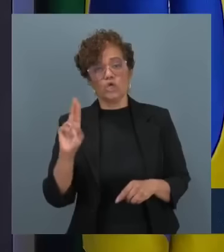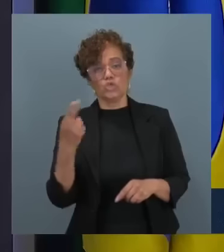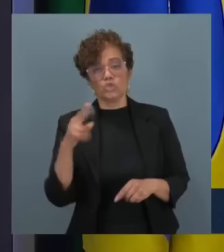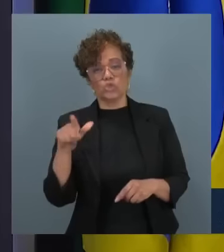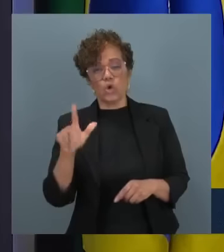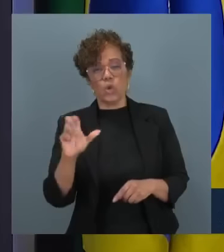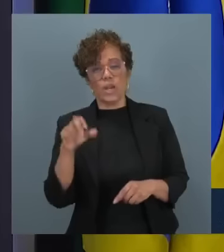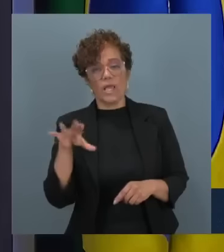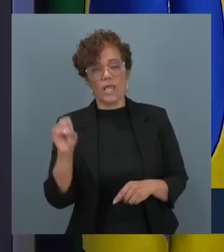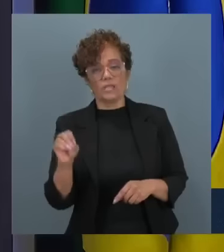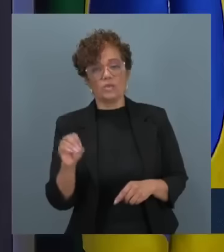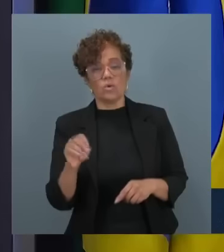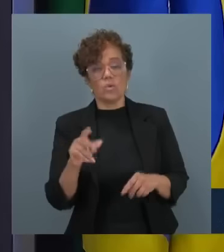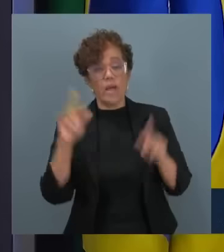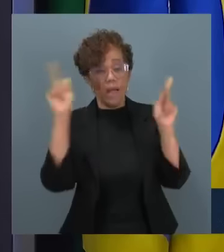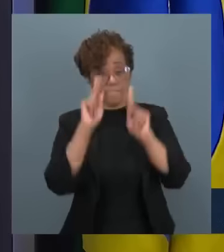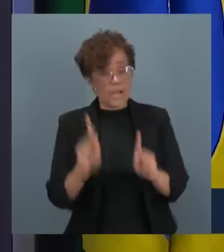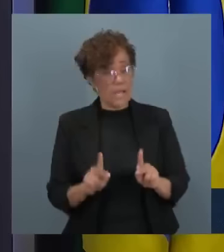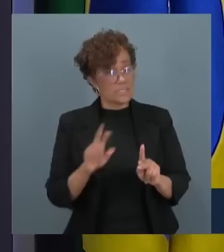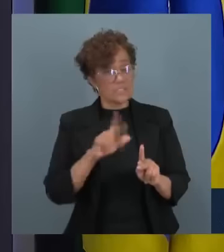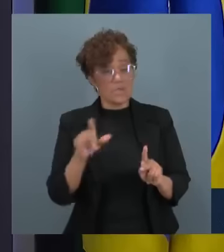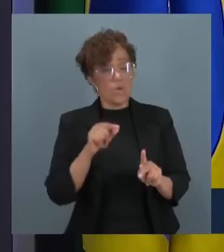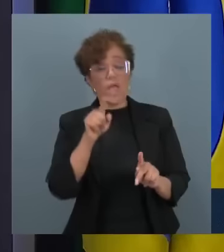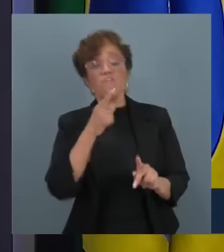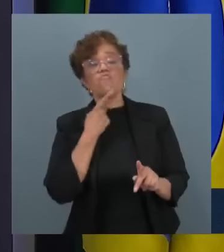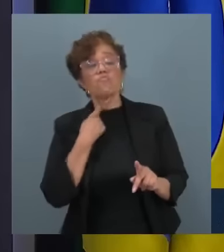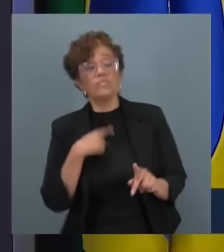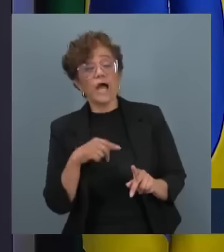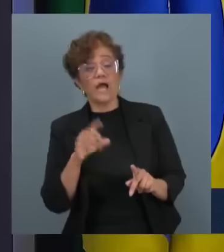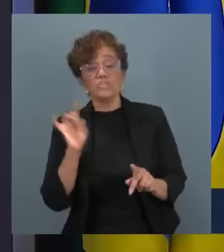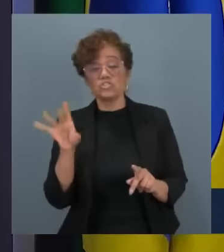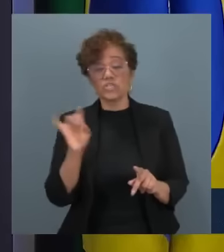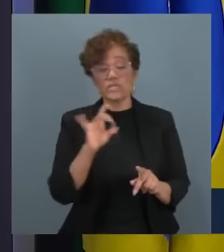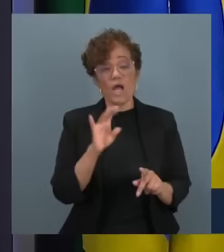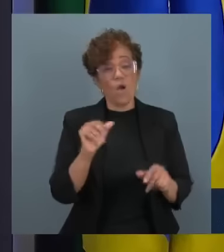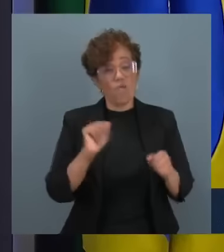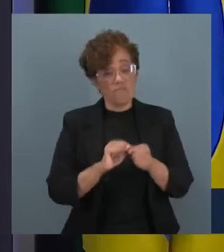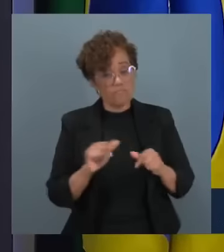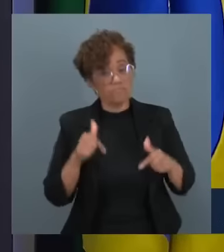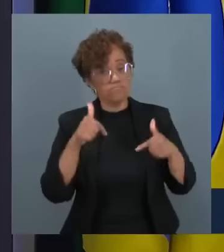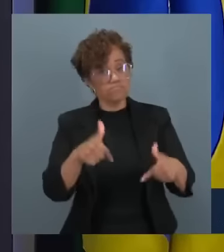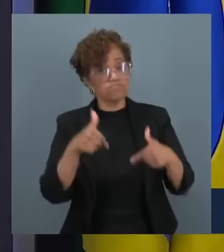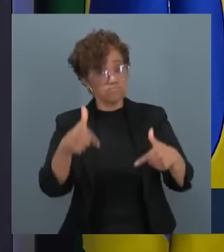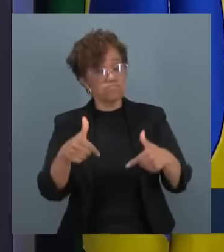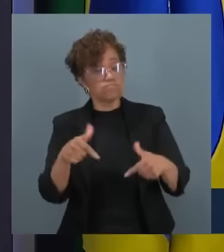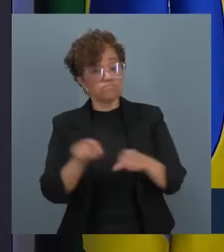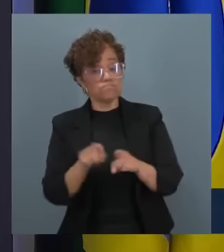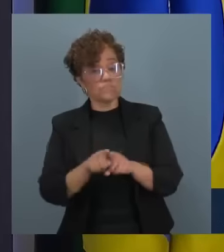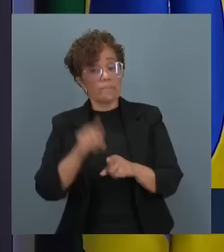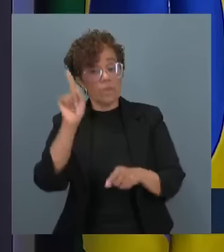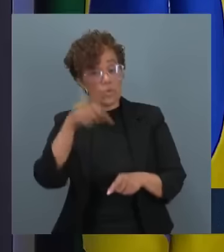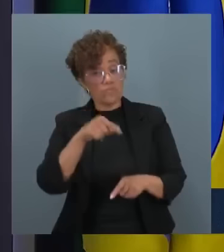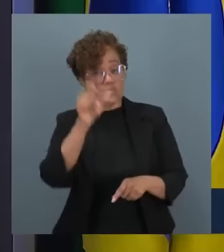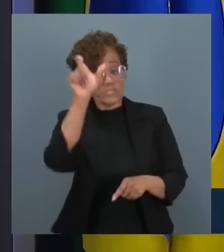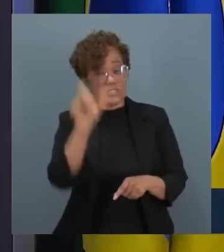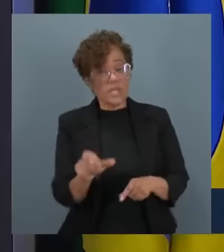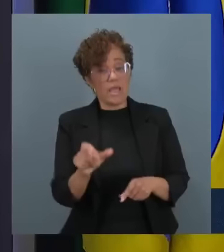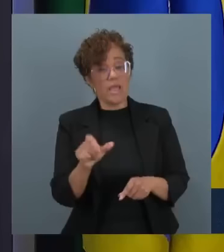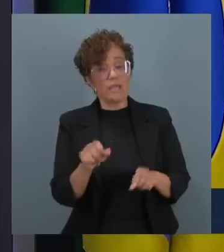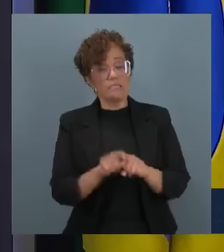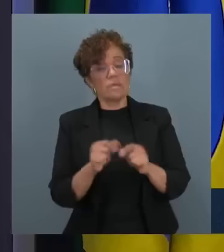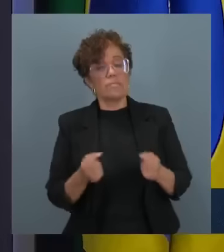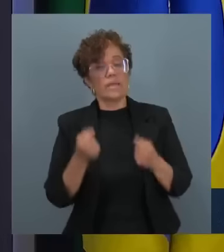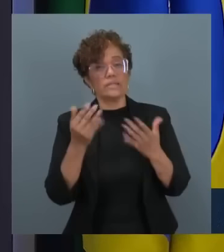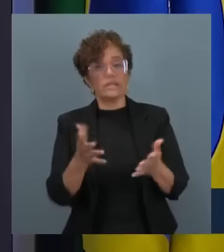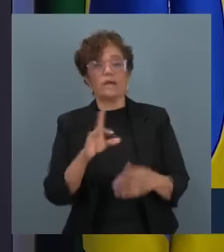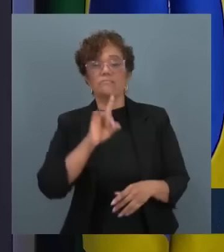arte pacifista. A paz não é algo que você deseja, é algo que você faz, algo que você é e algo que você dá. Que